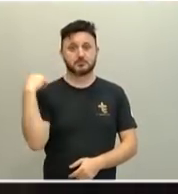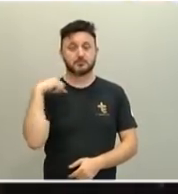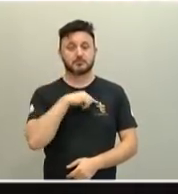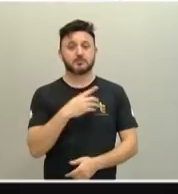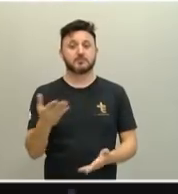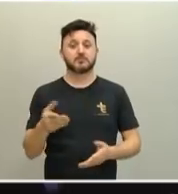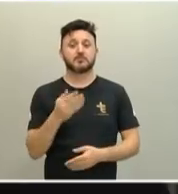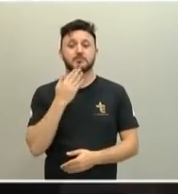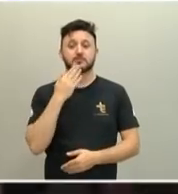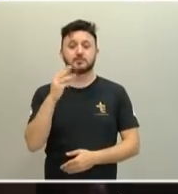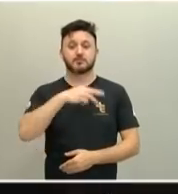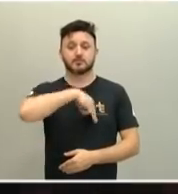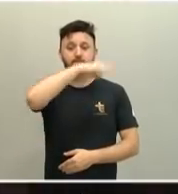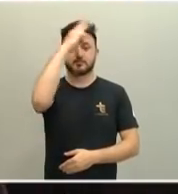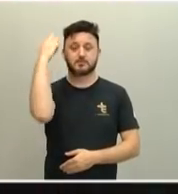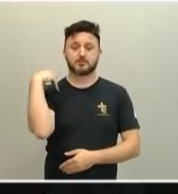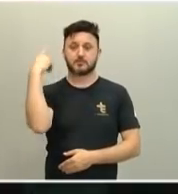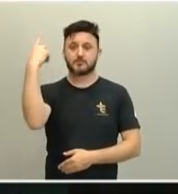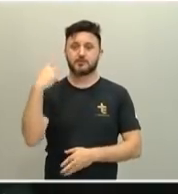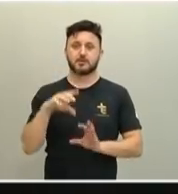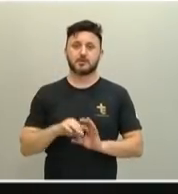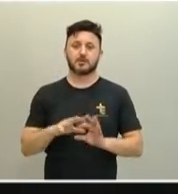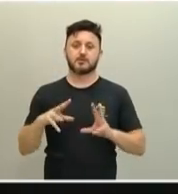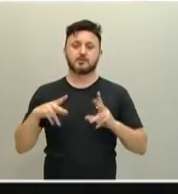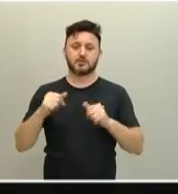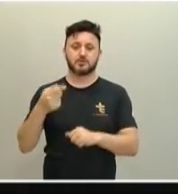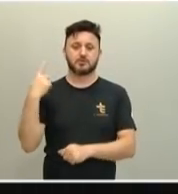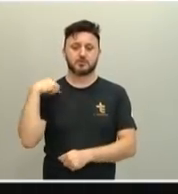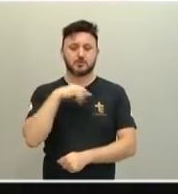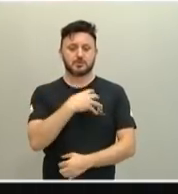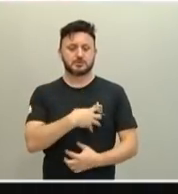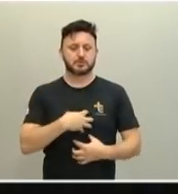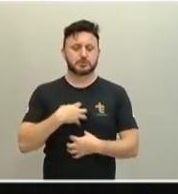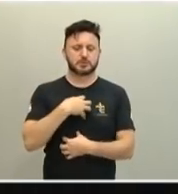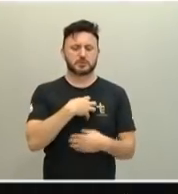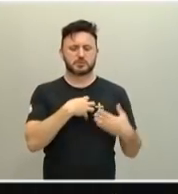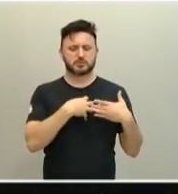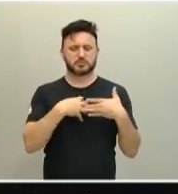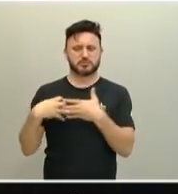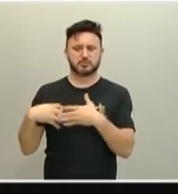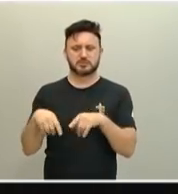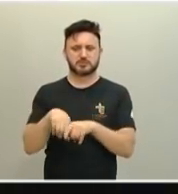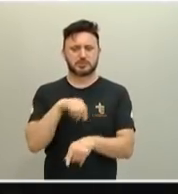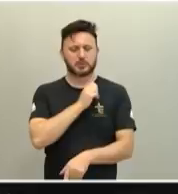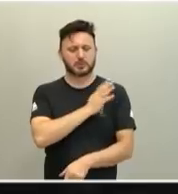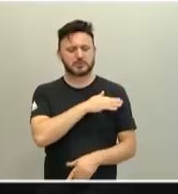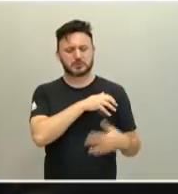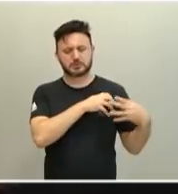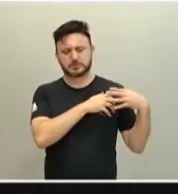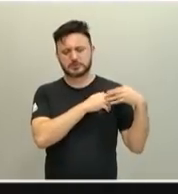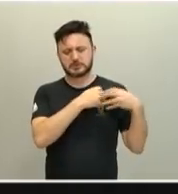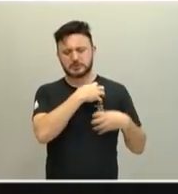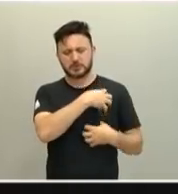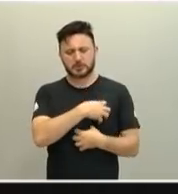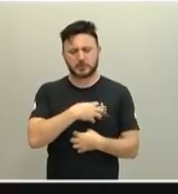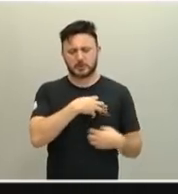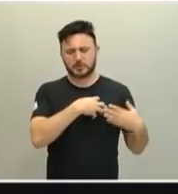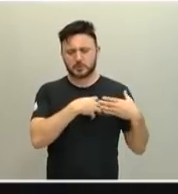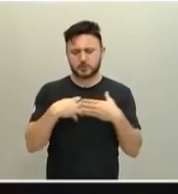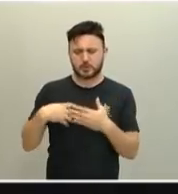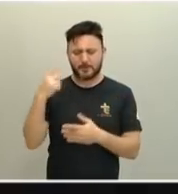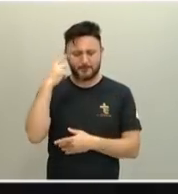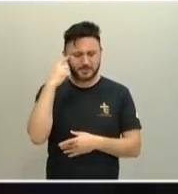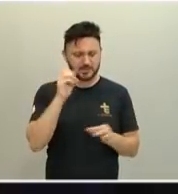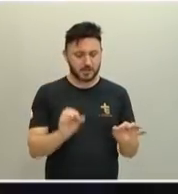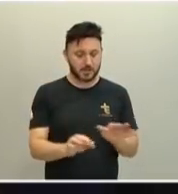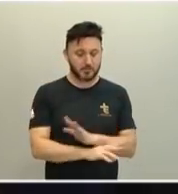Nossa Senhora que nos liberte de toda a desesperança e tire do nosso coração esta angústia que faz a gente pensar que acabou, que